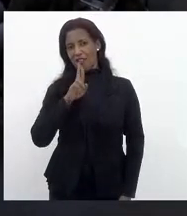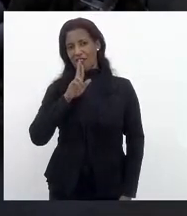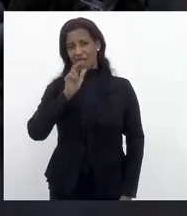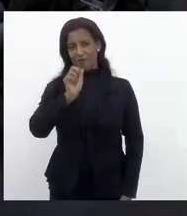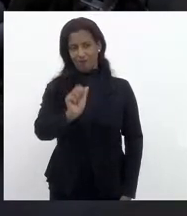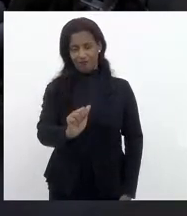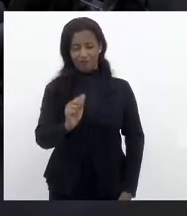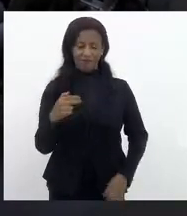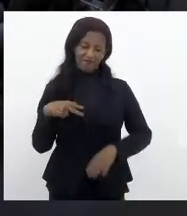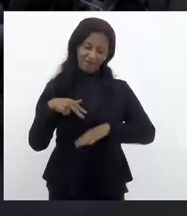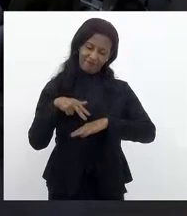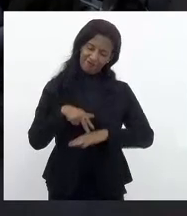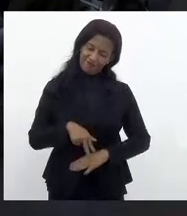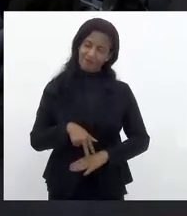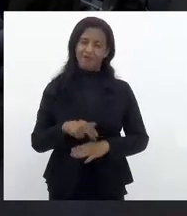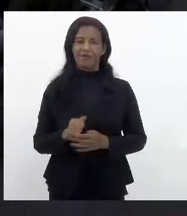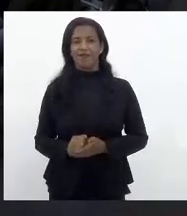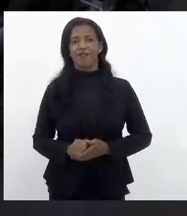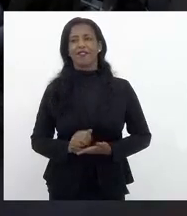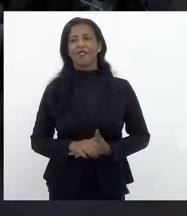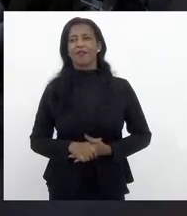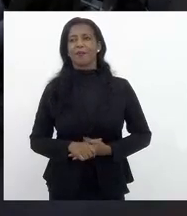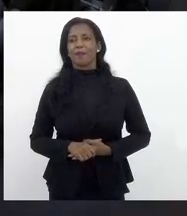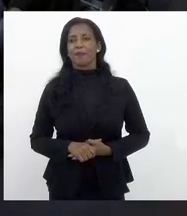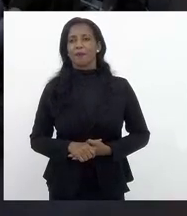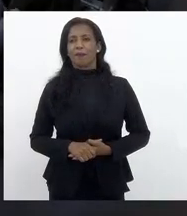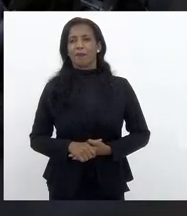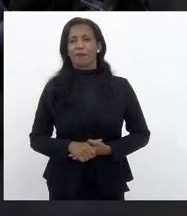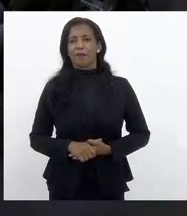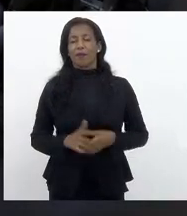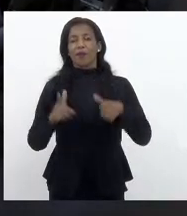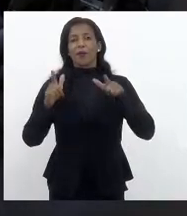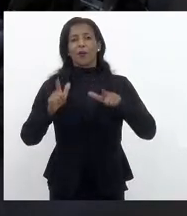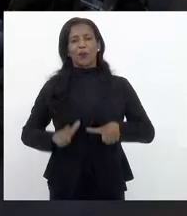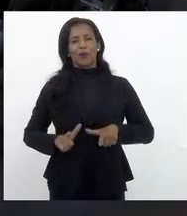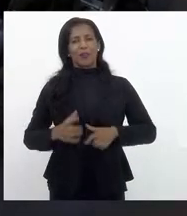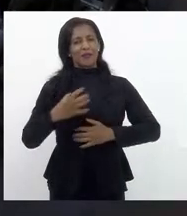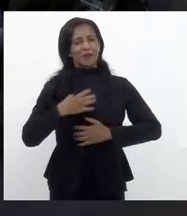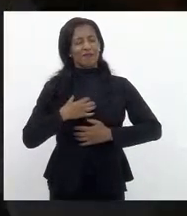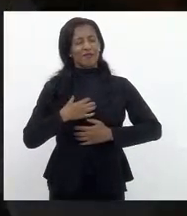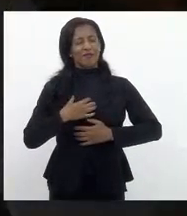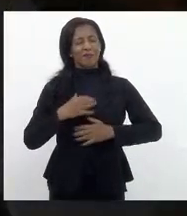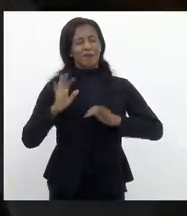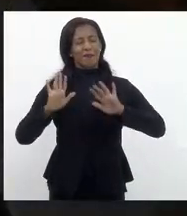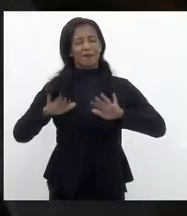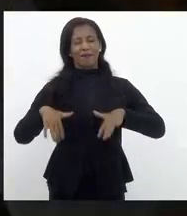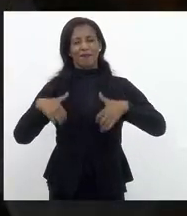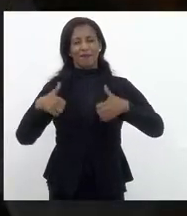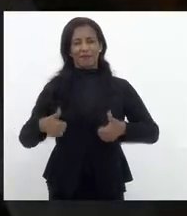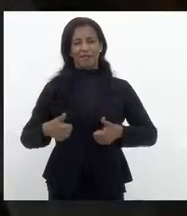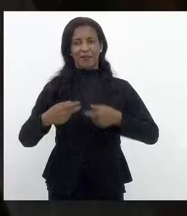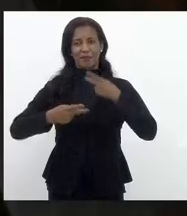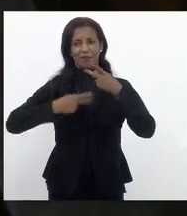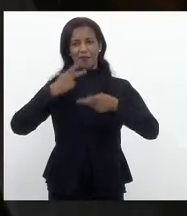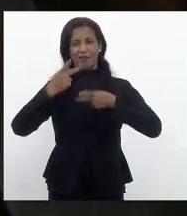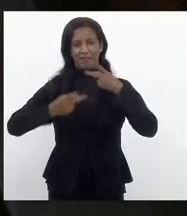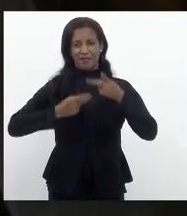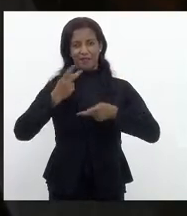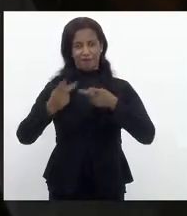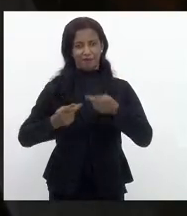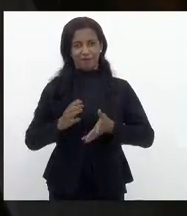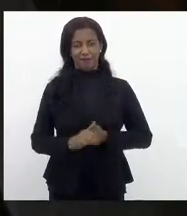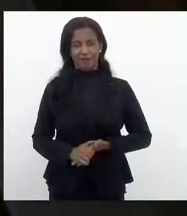eu também vi aqui para o púlpito onde a gente fica mais à vontade para falar